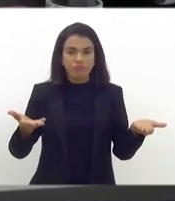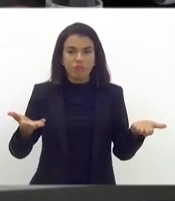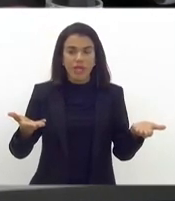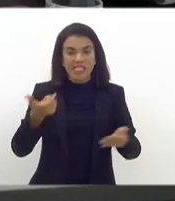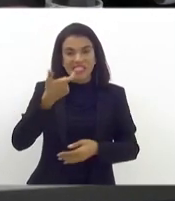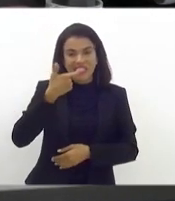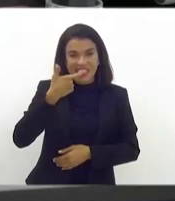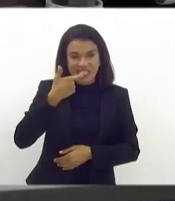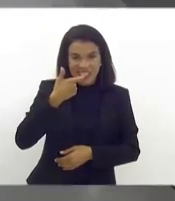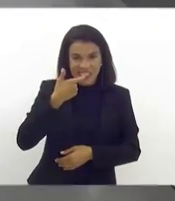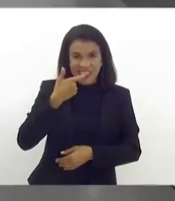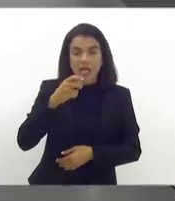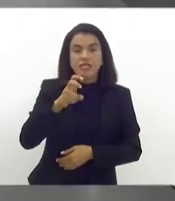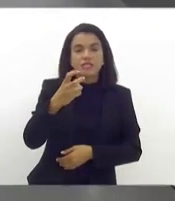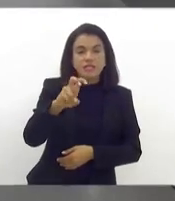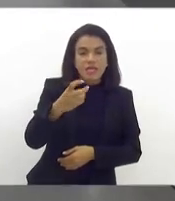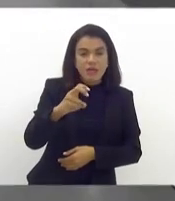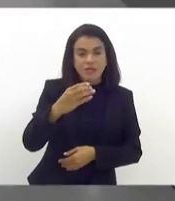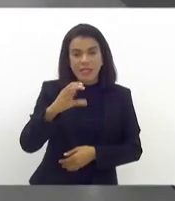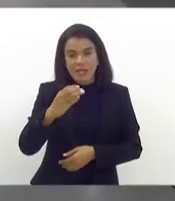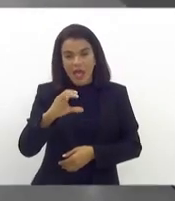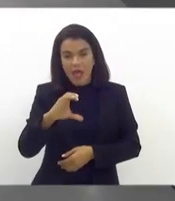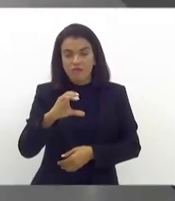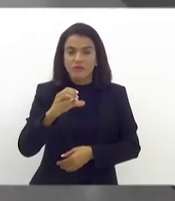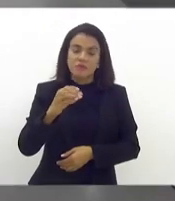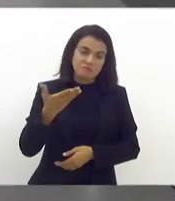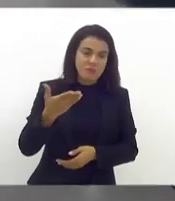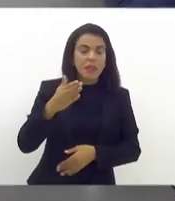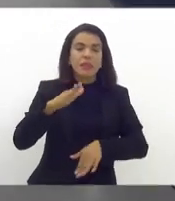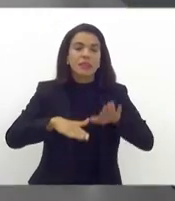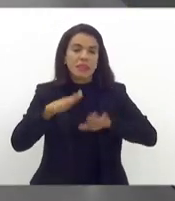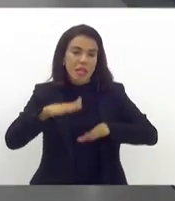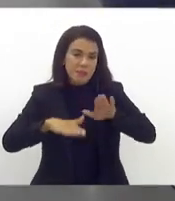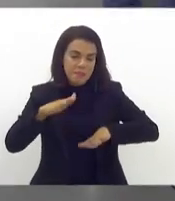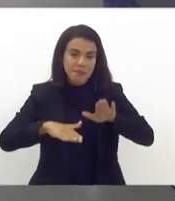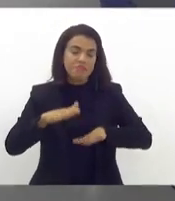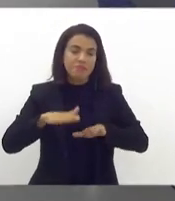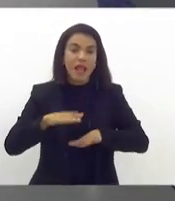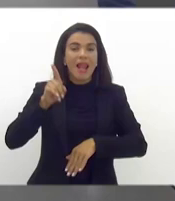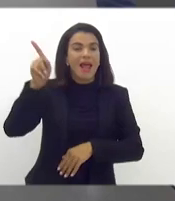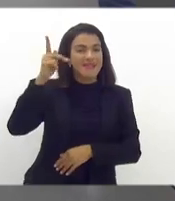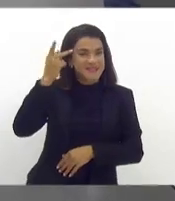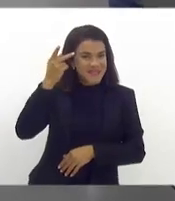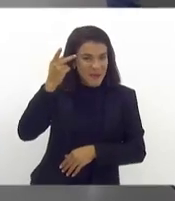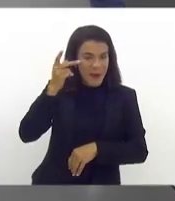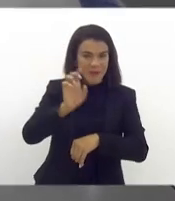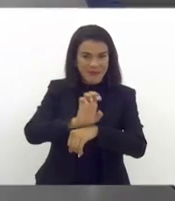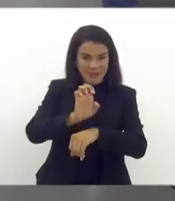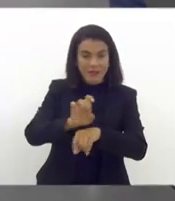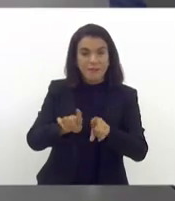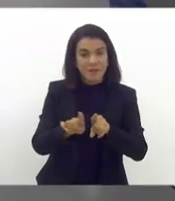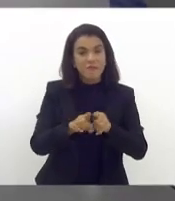as sacolas a 5 centavos ou 6 centavos, o preço de custo declarado em nota fiscal, como é a lei de São Paulo, isso aí foi pedido